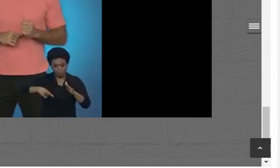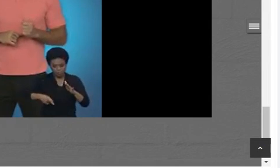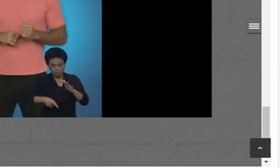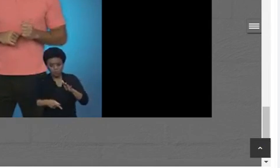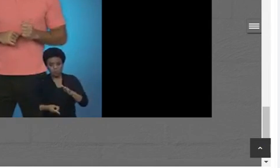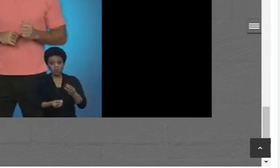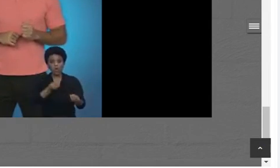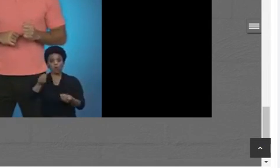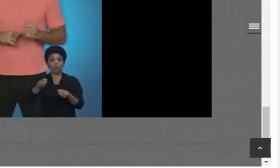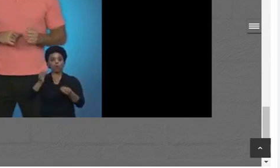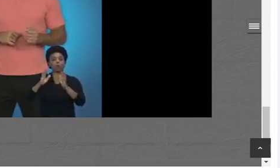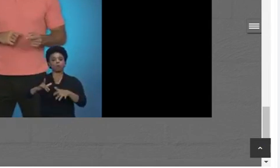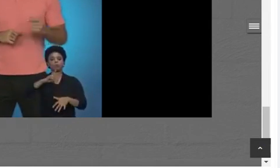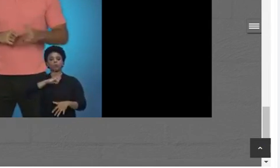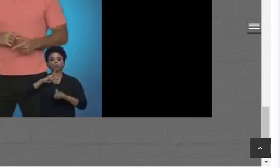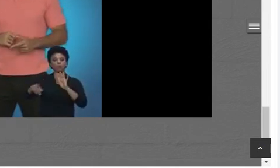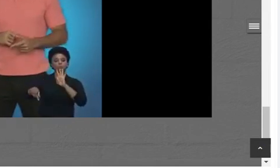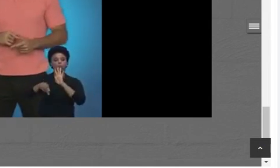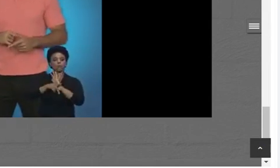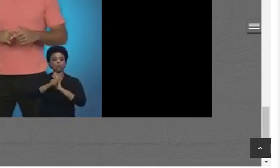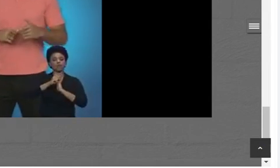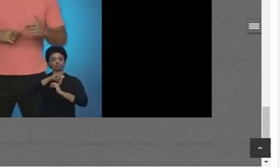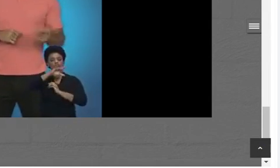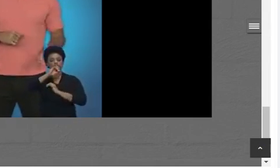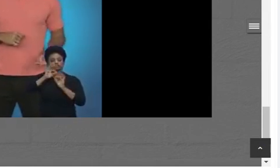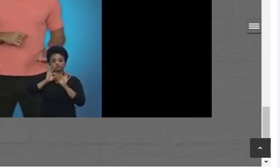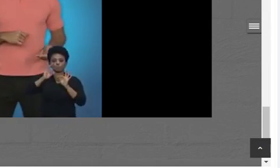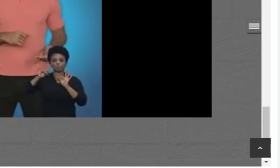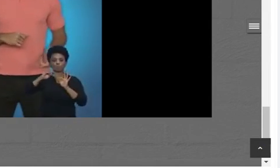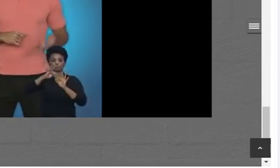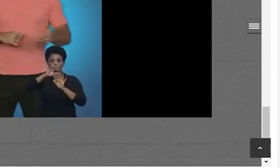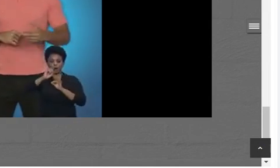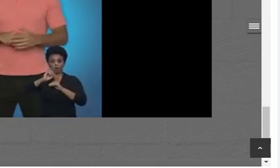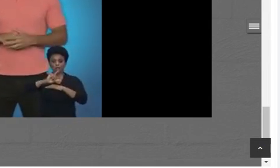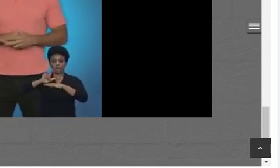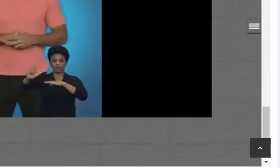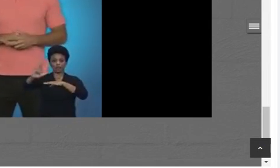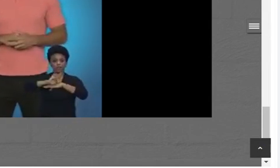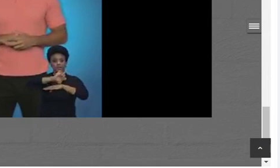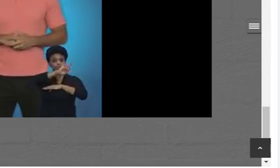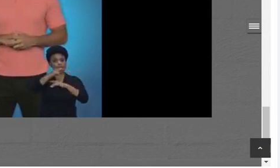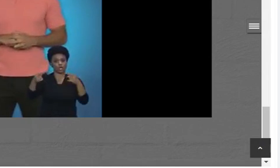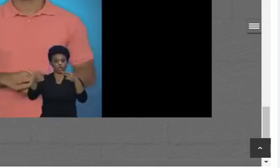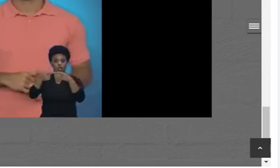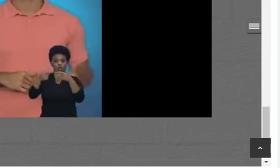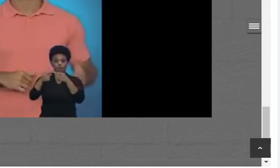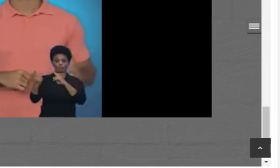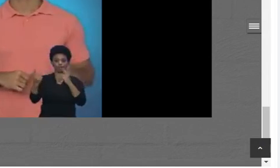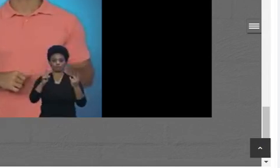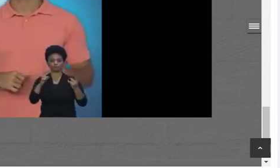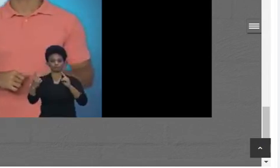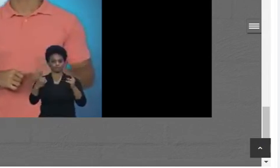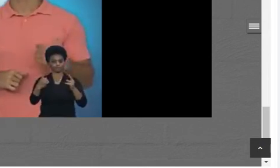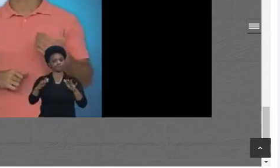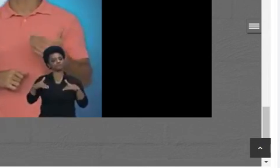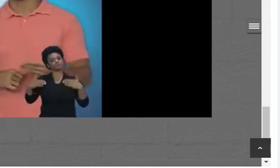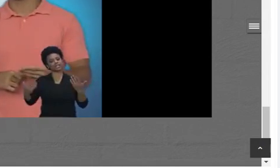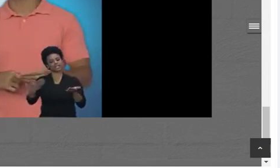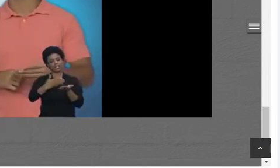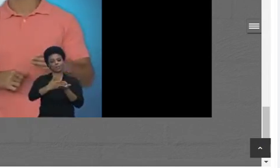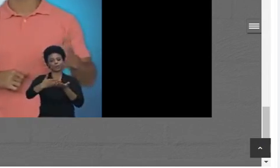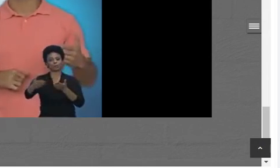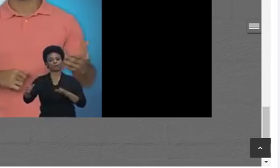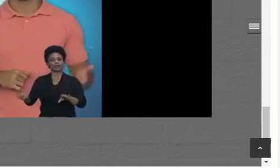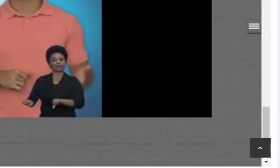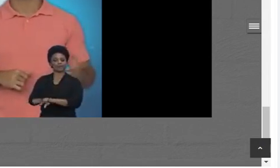quando transmitem as cargas ao solo pela ponta, pela superfície lateral ou por uma combinação de ambas. Aí a gente passa para as